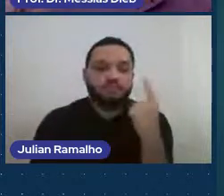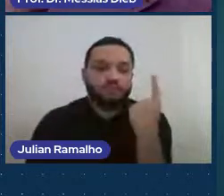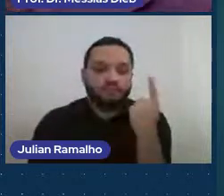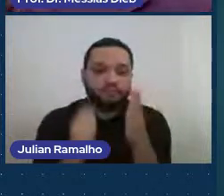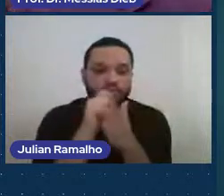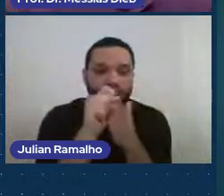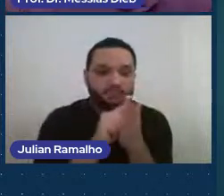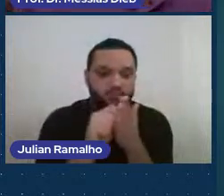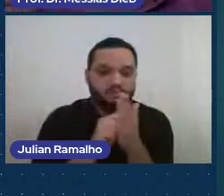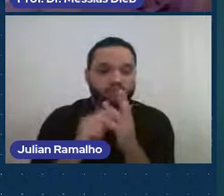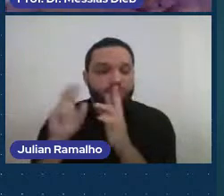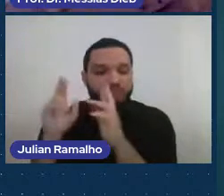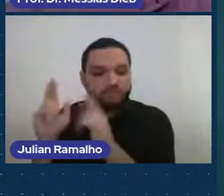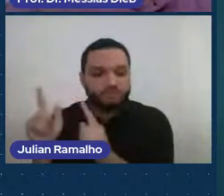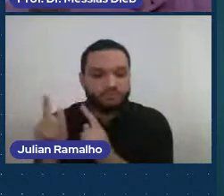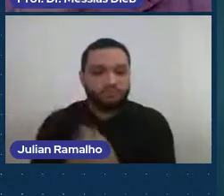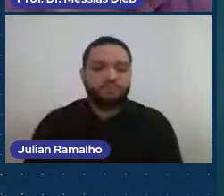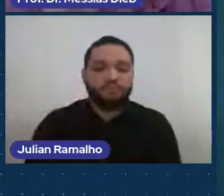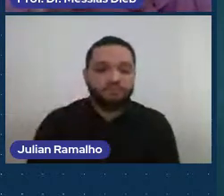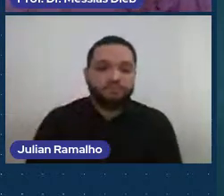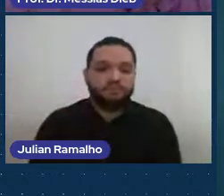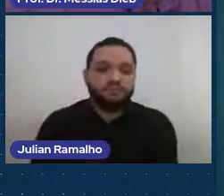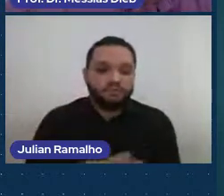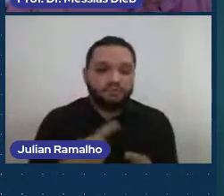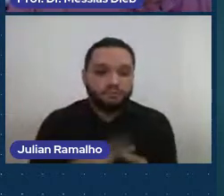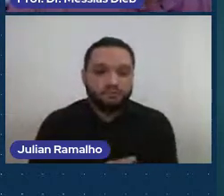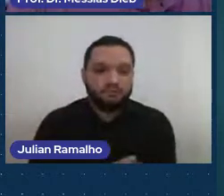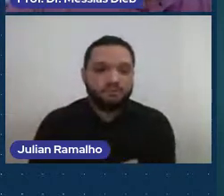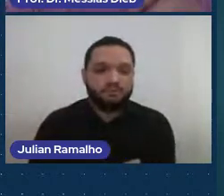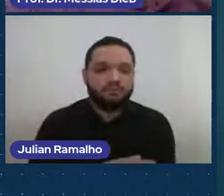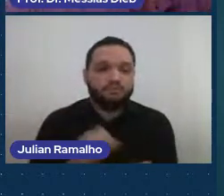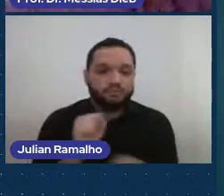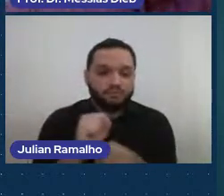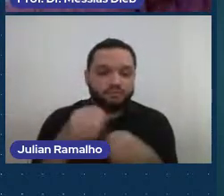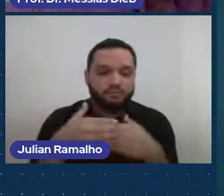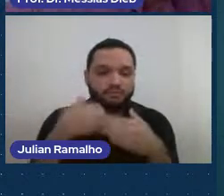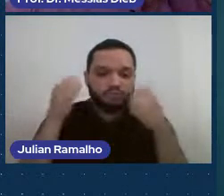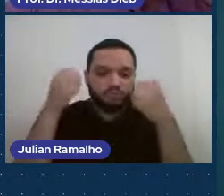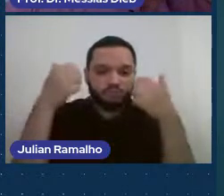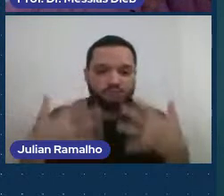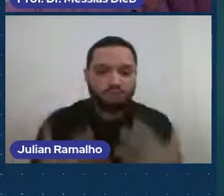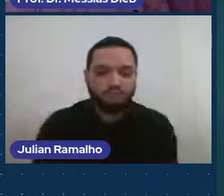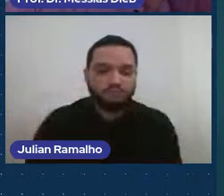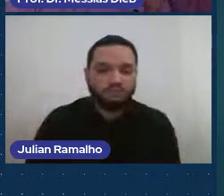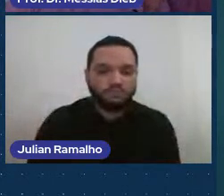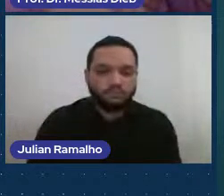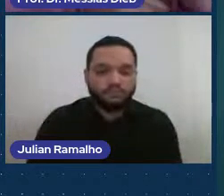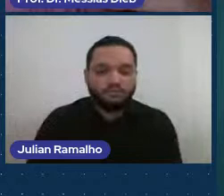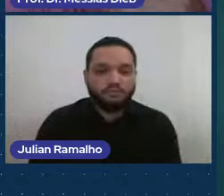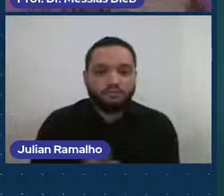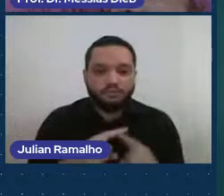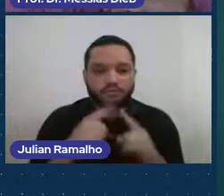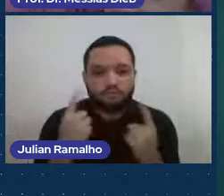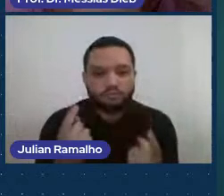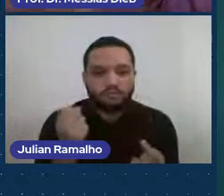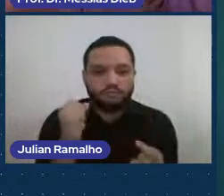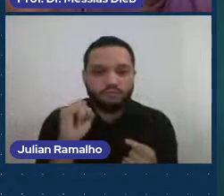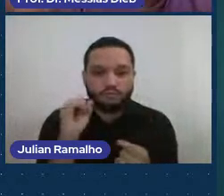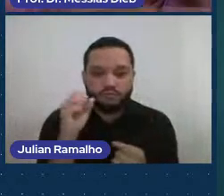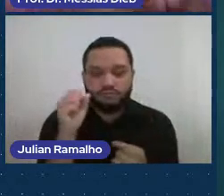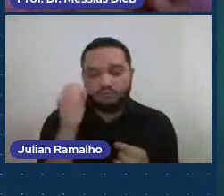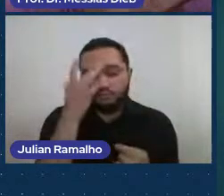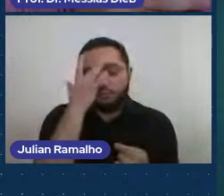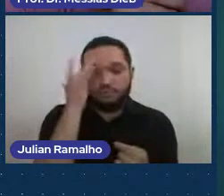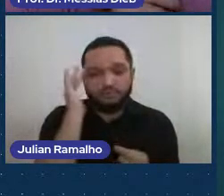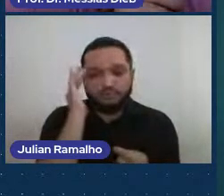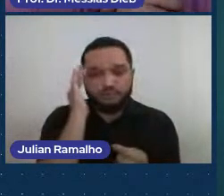modo e outro é escrito de outro modo, porque tem uma razão de ser, que já já eu vou explicar. Mas é muito comum que se faça